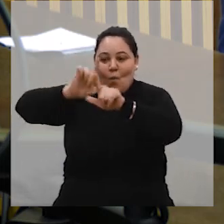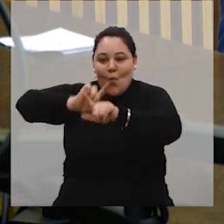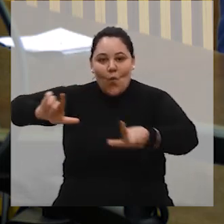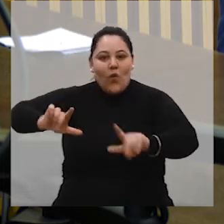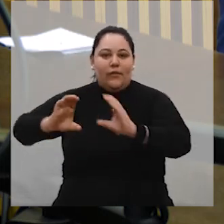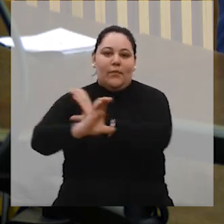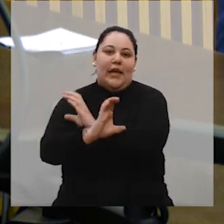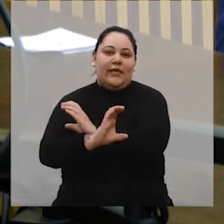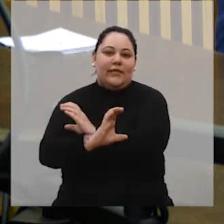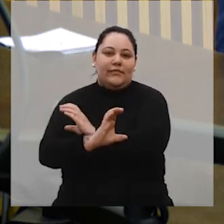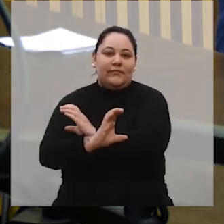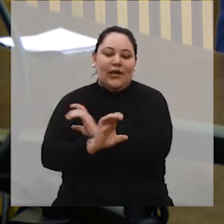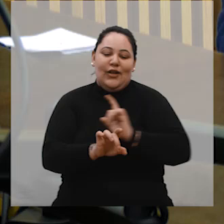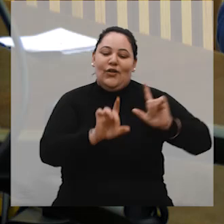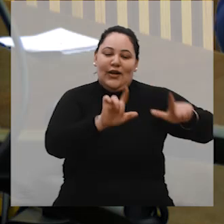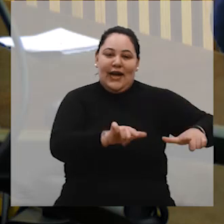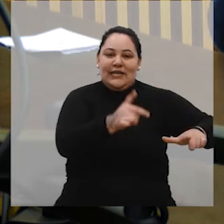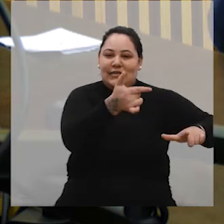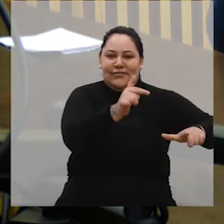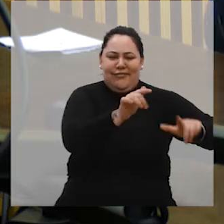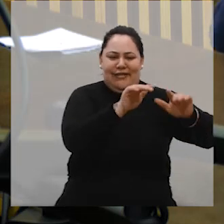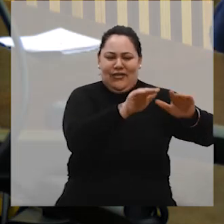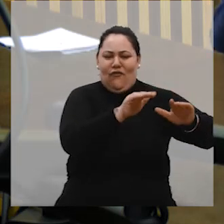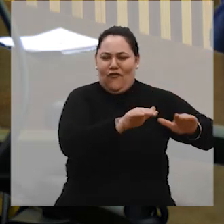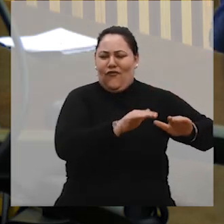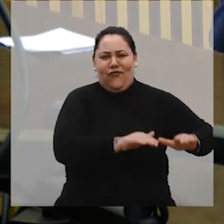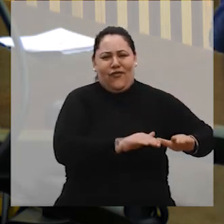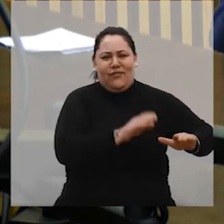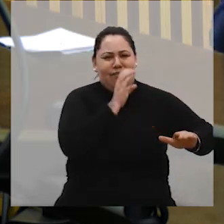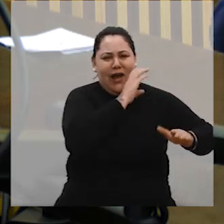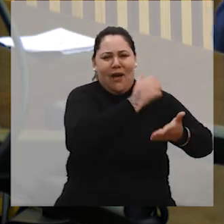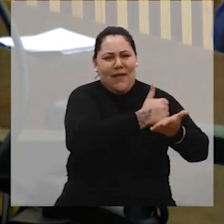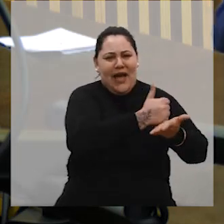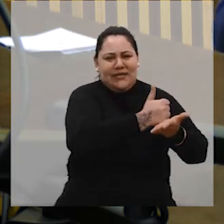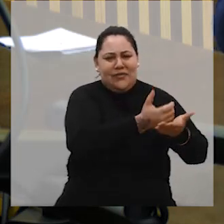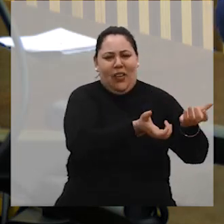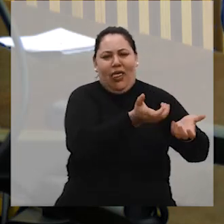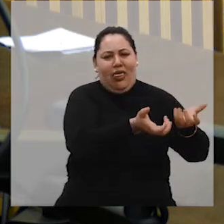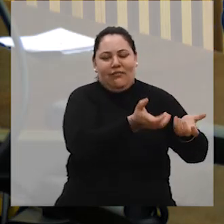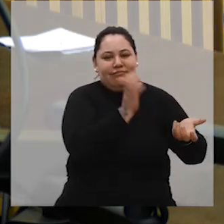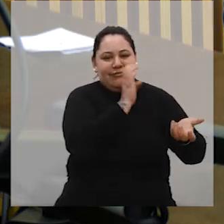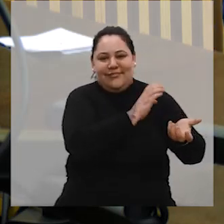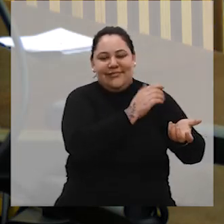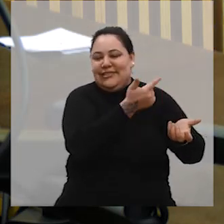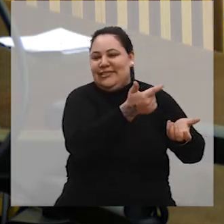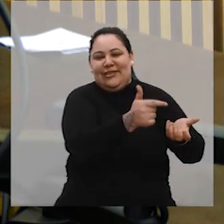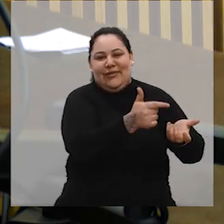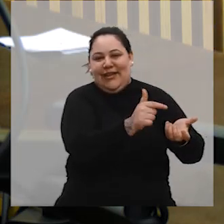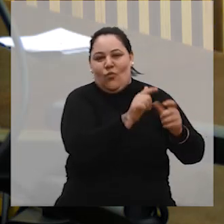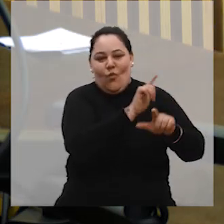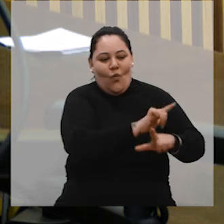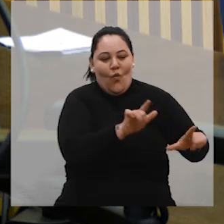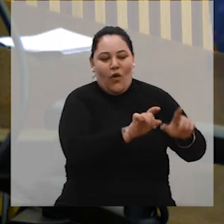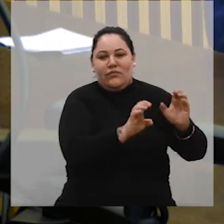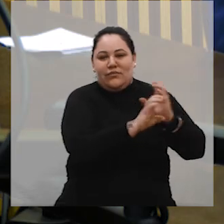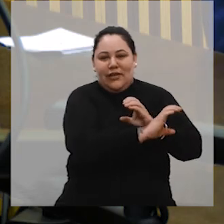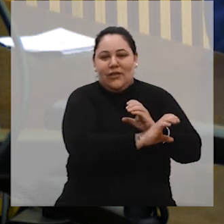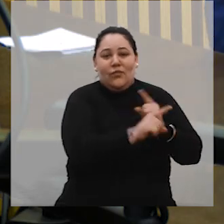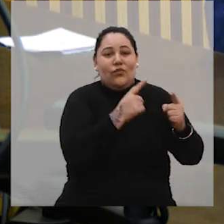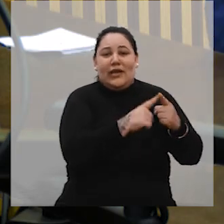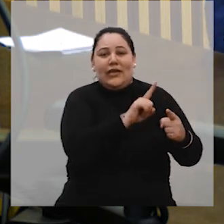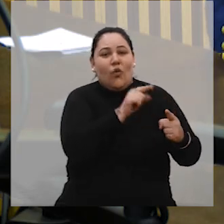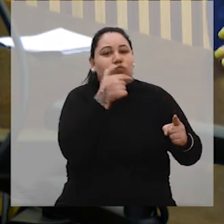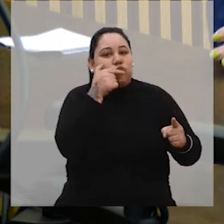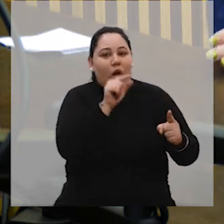esterilização correta. Locais onde a gente tem só um forno de aquecimento, que tu não tem a